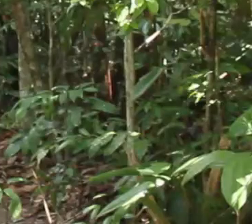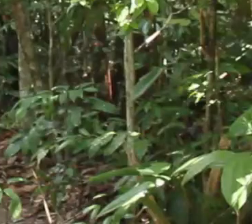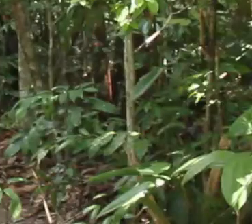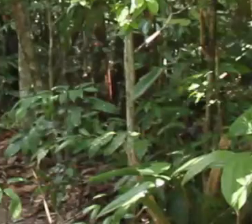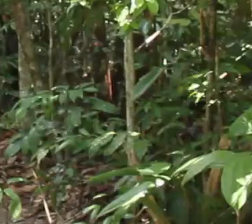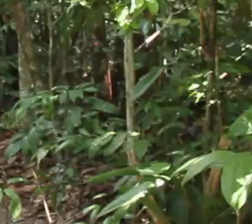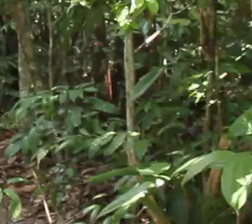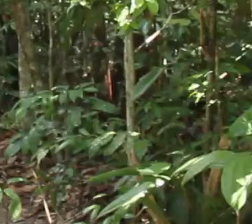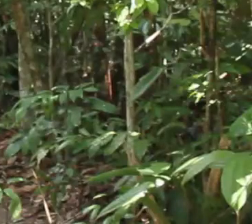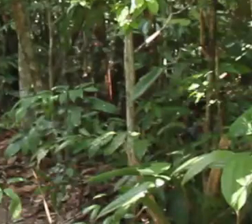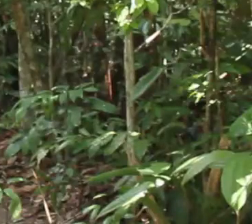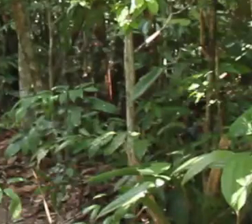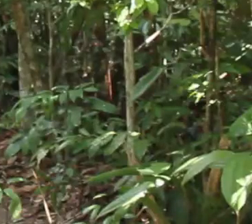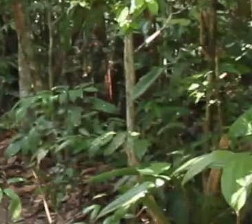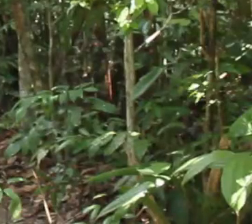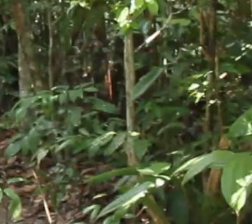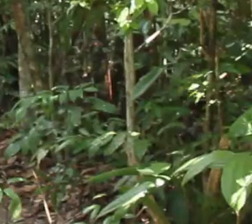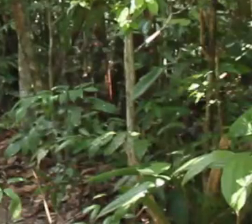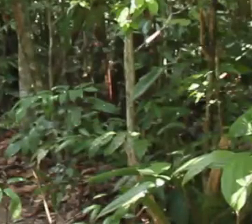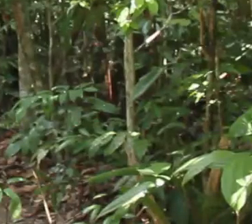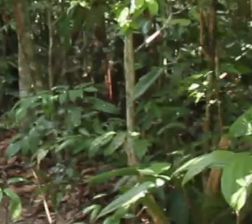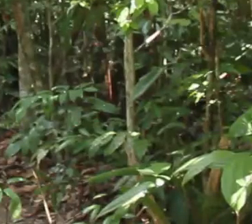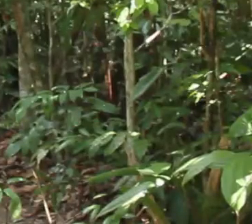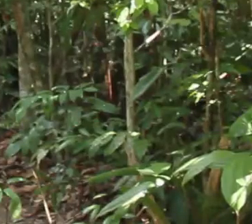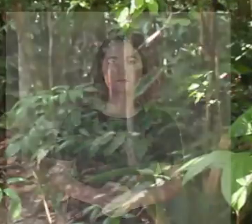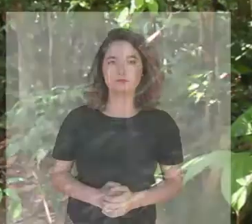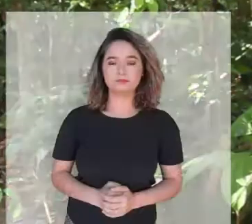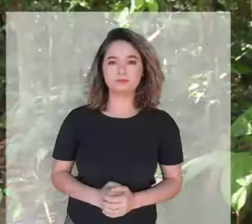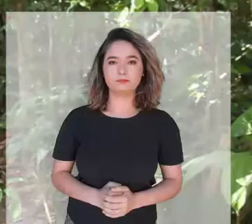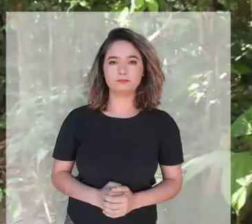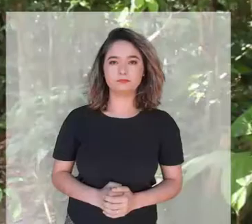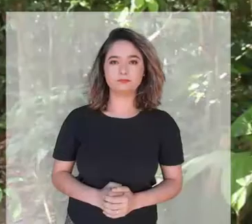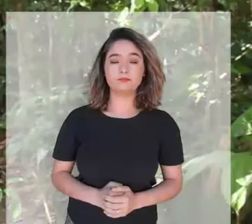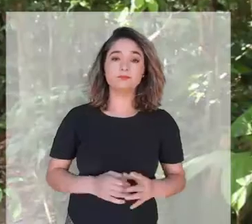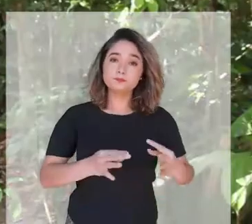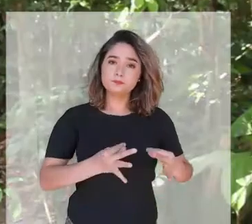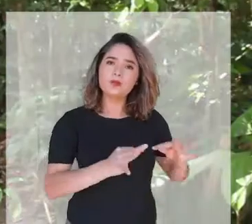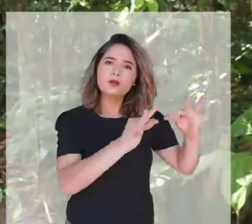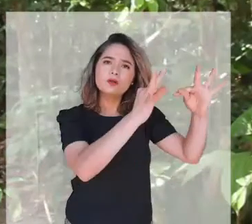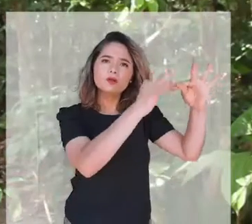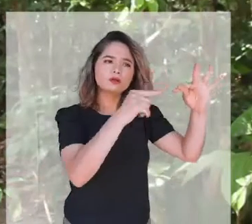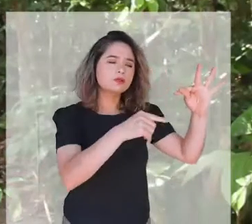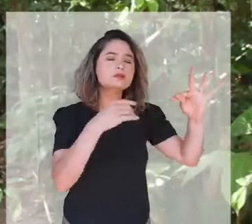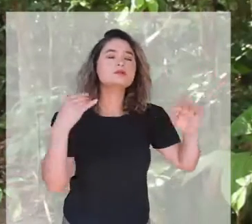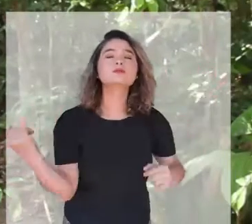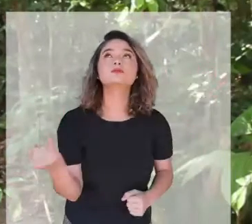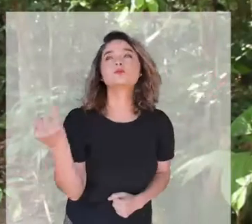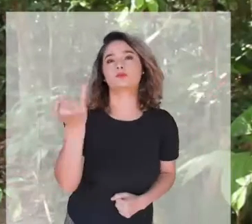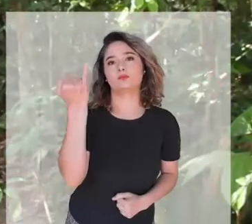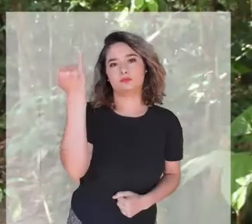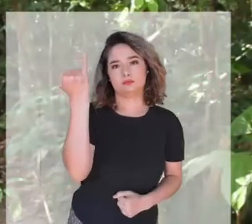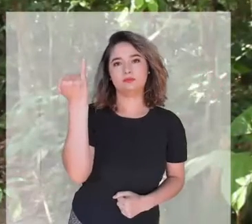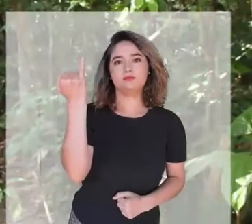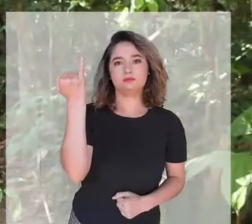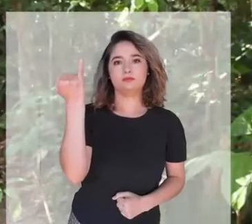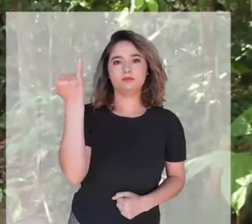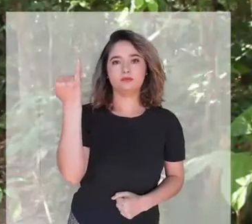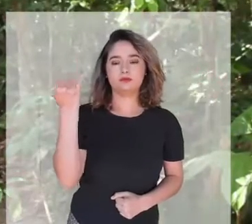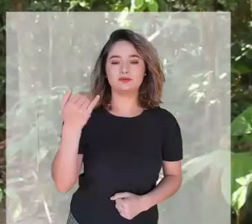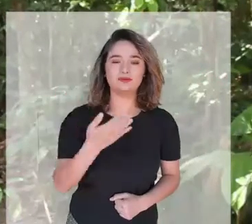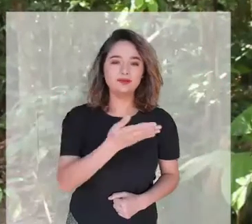e estudantes tiveram no manuseio dessas tecnologias. Eu acho que elas incorporaram de modo muito